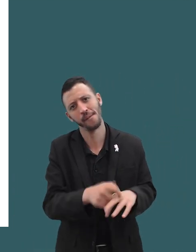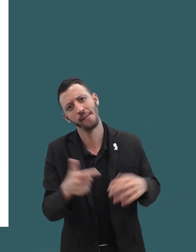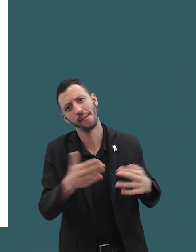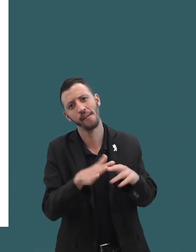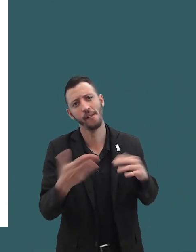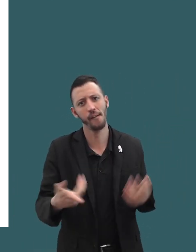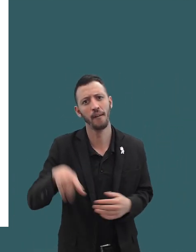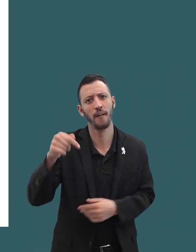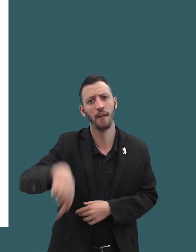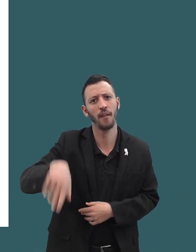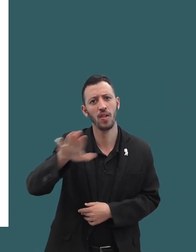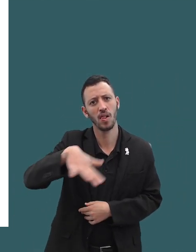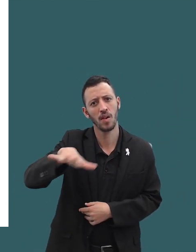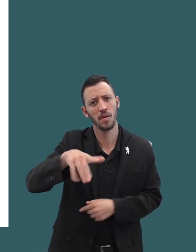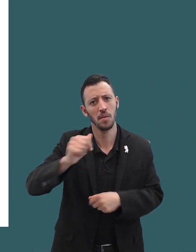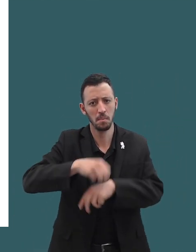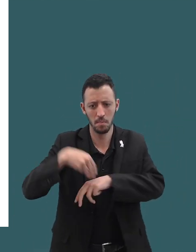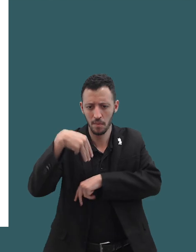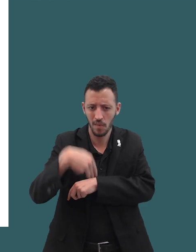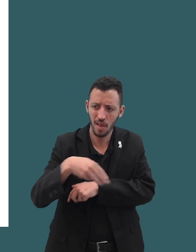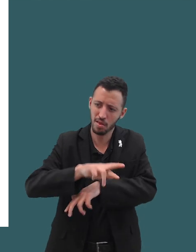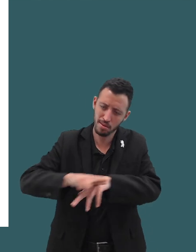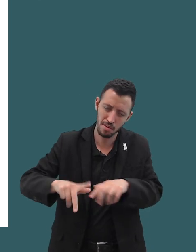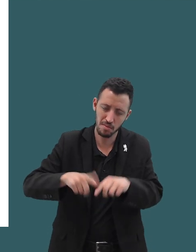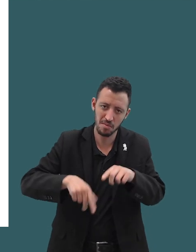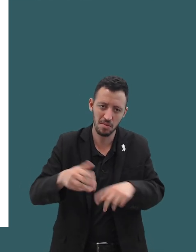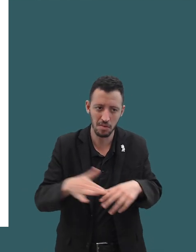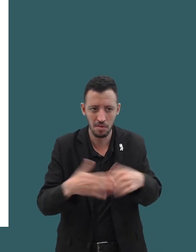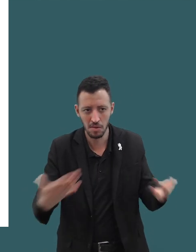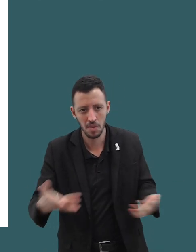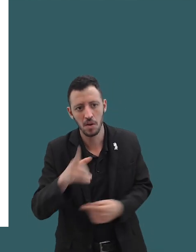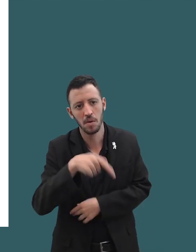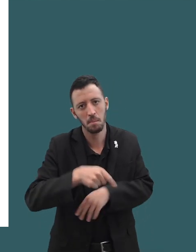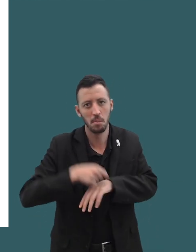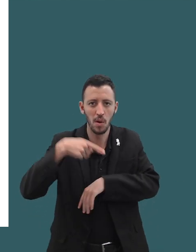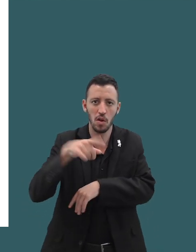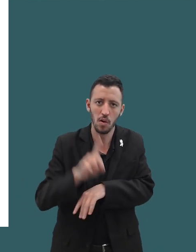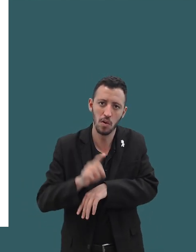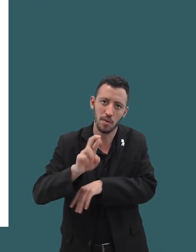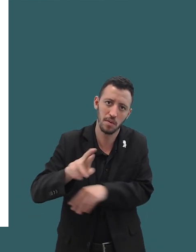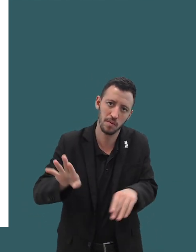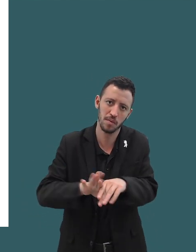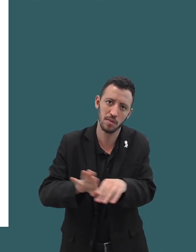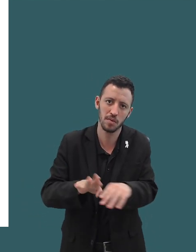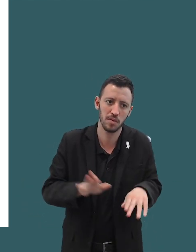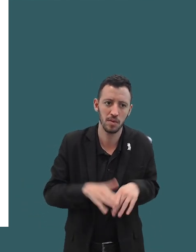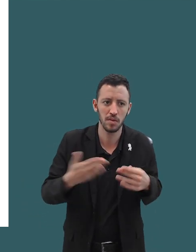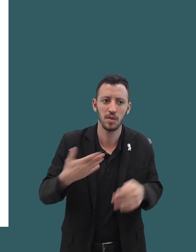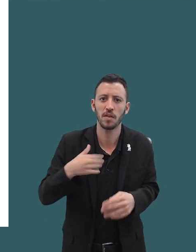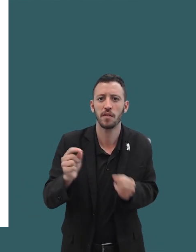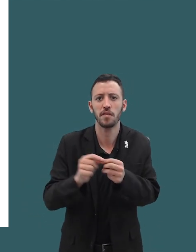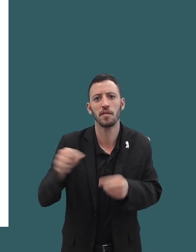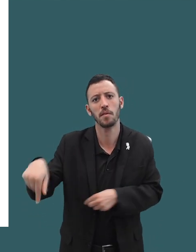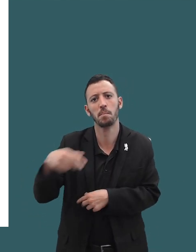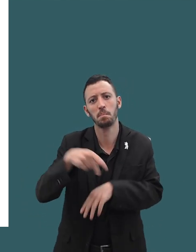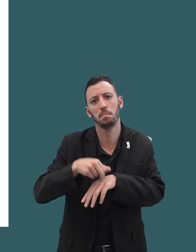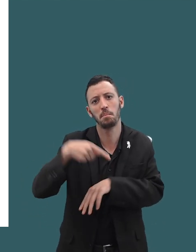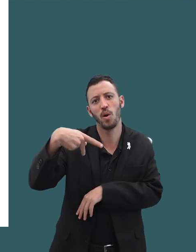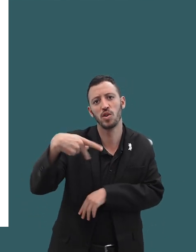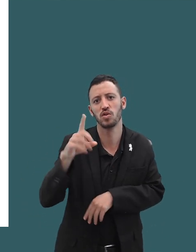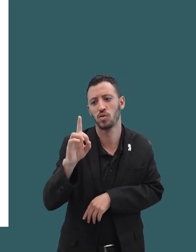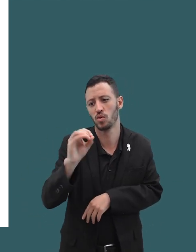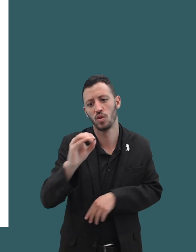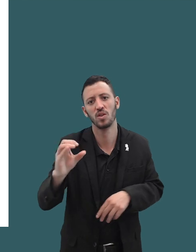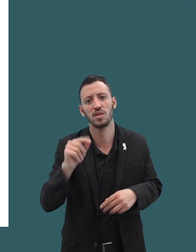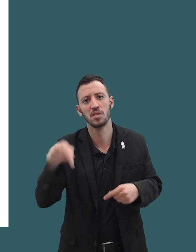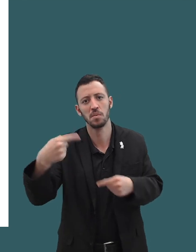lato sensu, mestrado, etc. e tal, e doutorado e pós-doc, né? Eu fiz pós-doc em política científica nuclear, né?